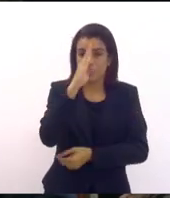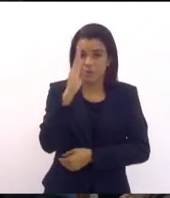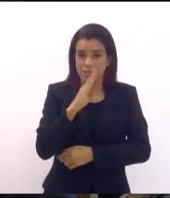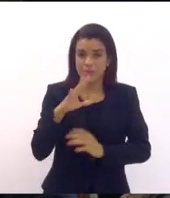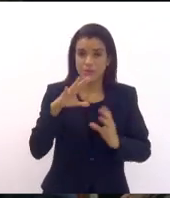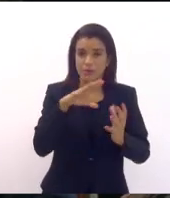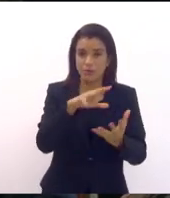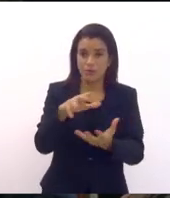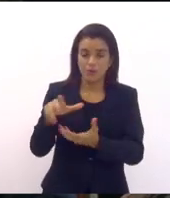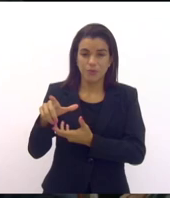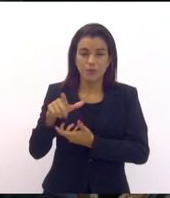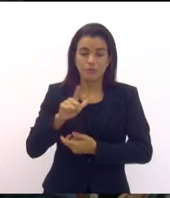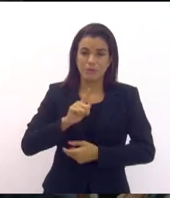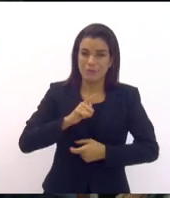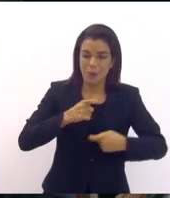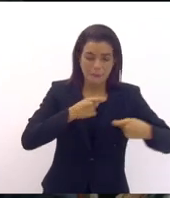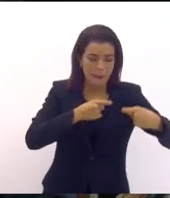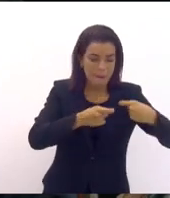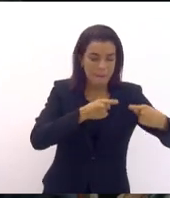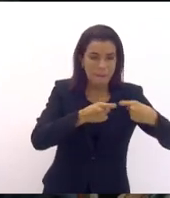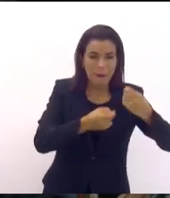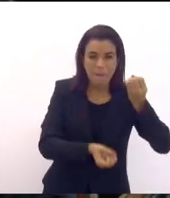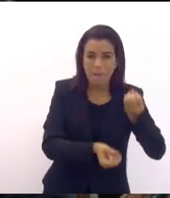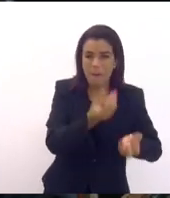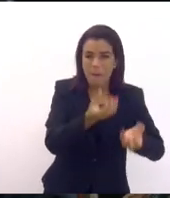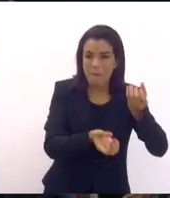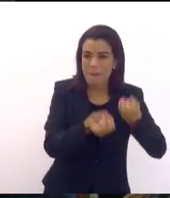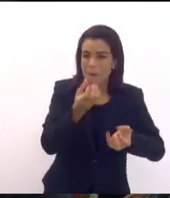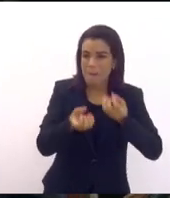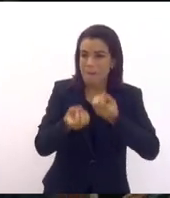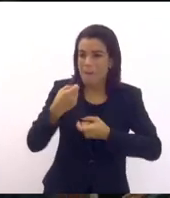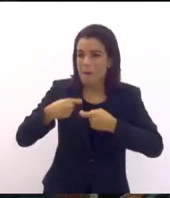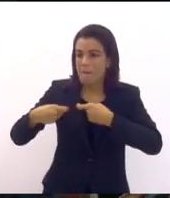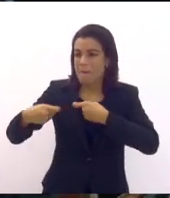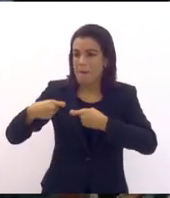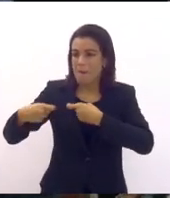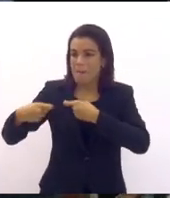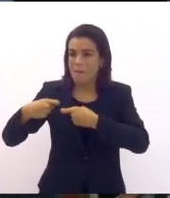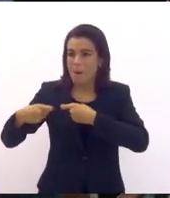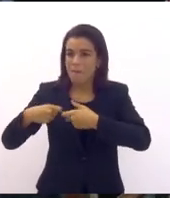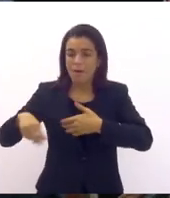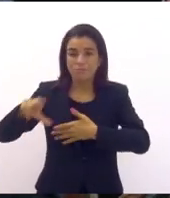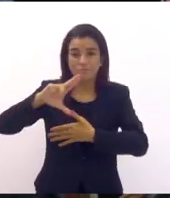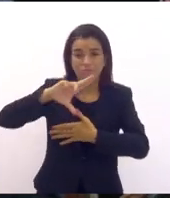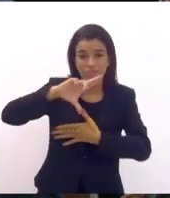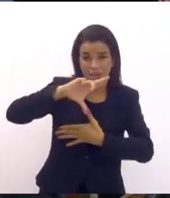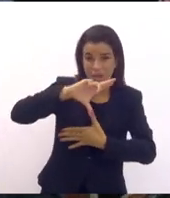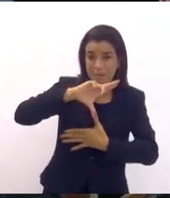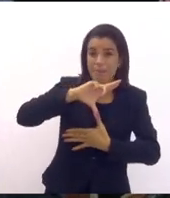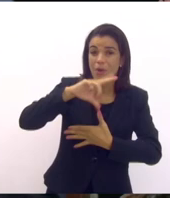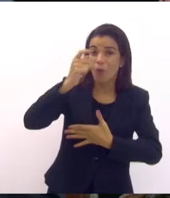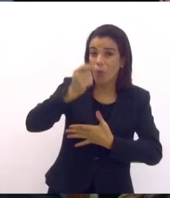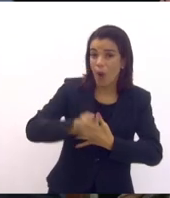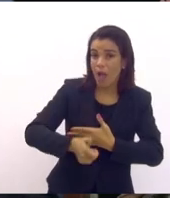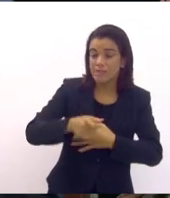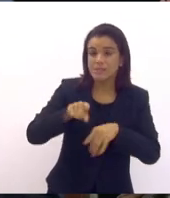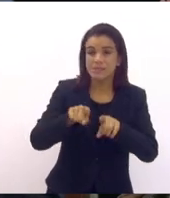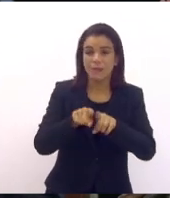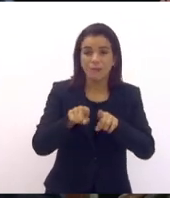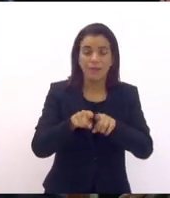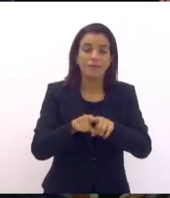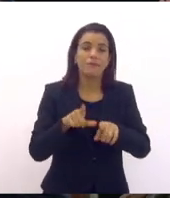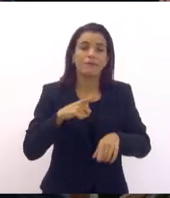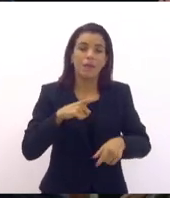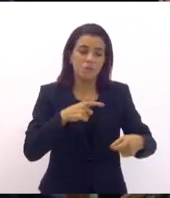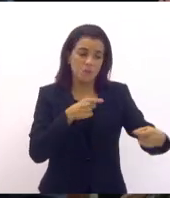temos guerras espando pelo mundo afora até perto da gente aqui na América Latina com ameaça temos uma Guerra Urbana